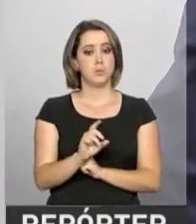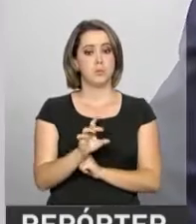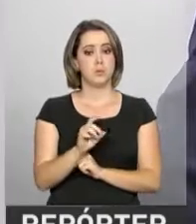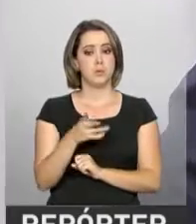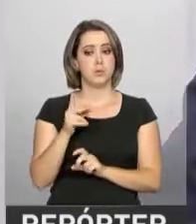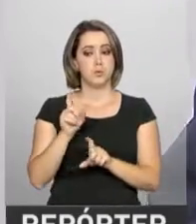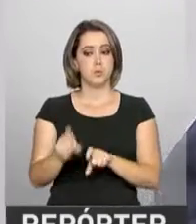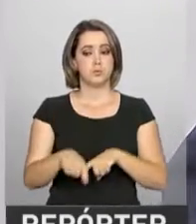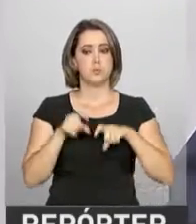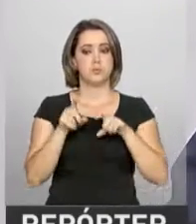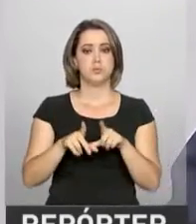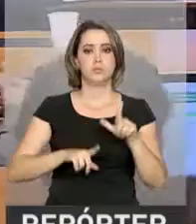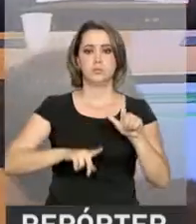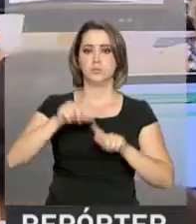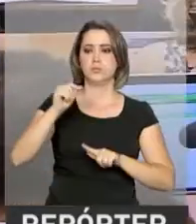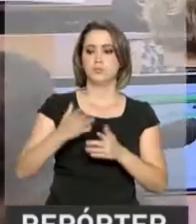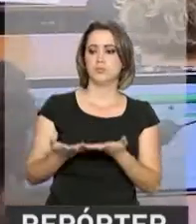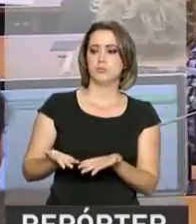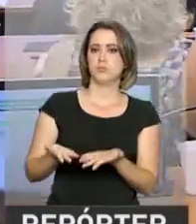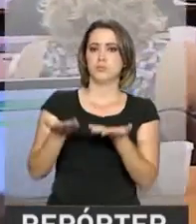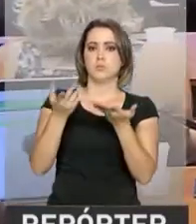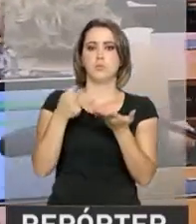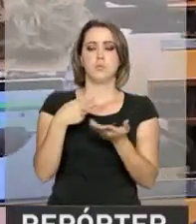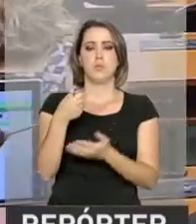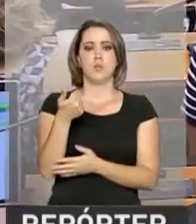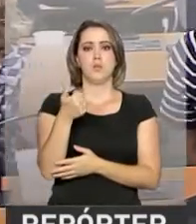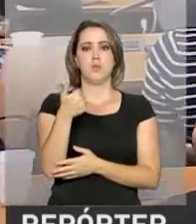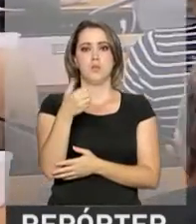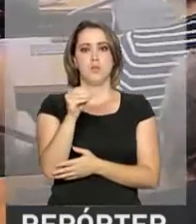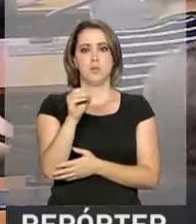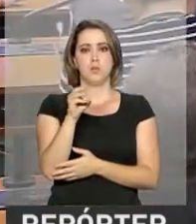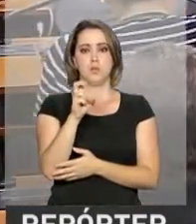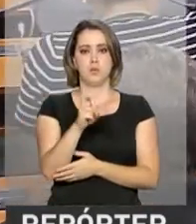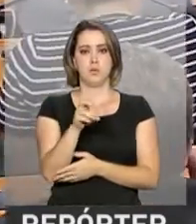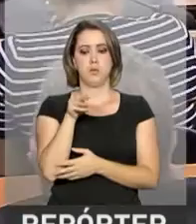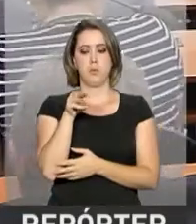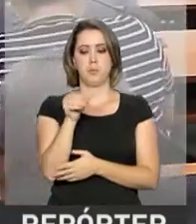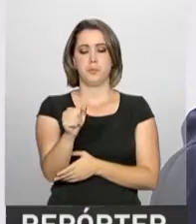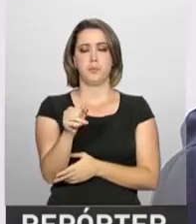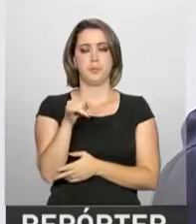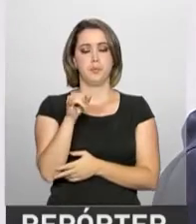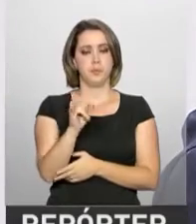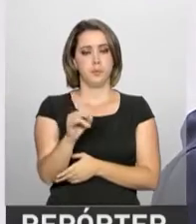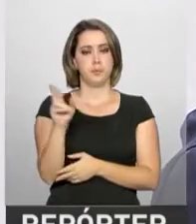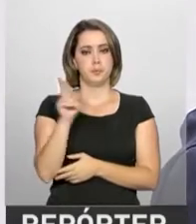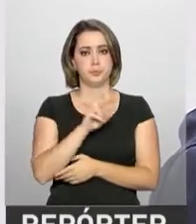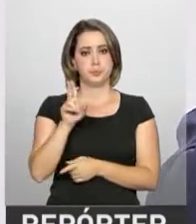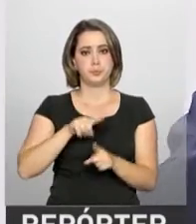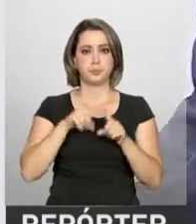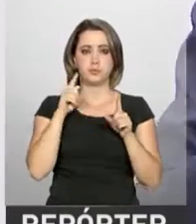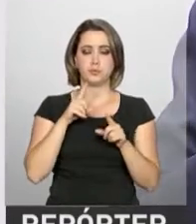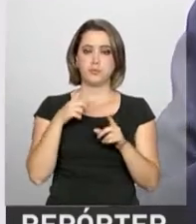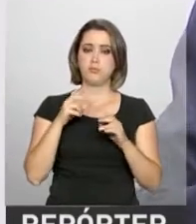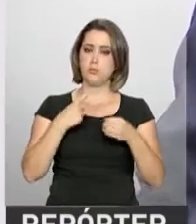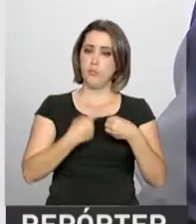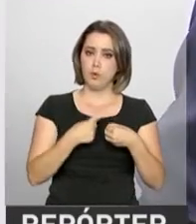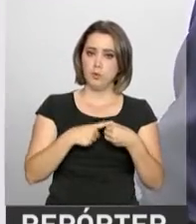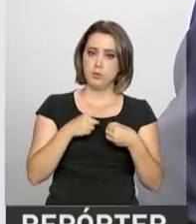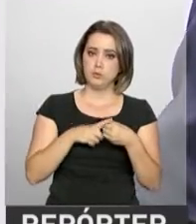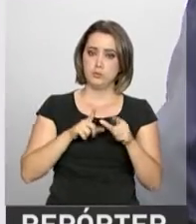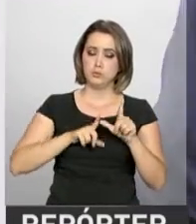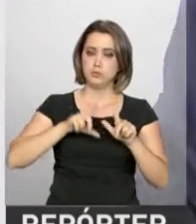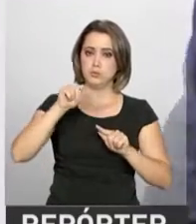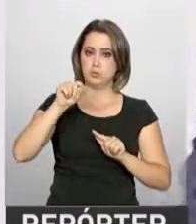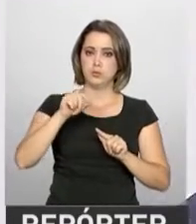previdenciárias superar uma arrecadação em 105 bilhões de reais já não ser tudo o pano que apresentou superávit